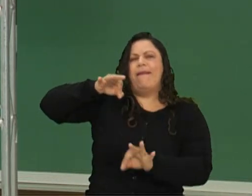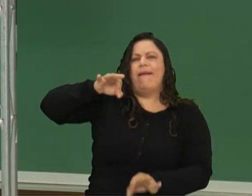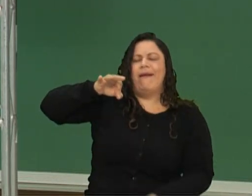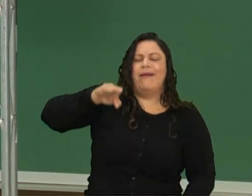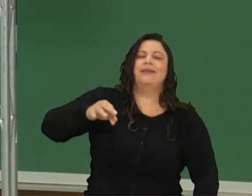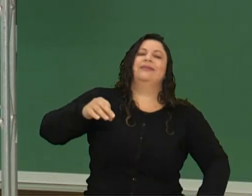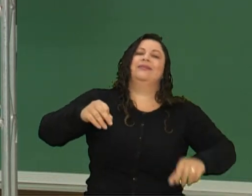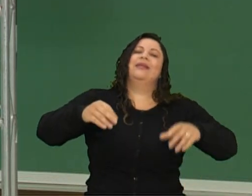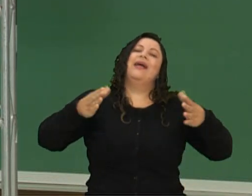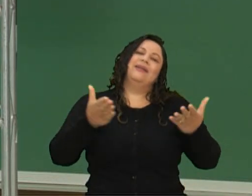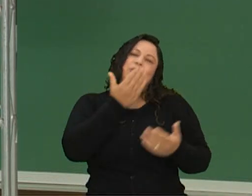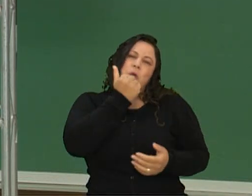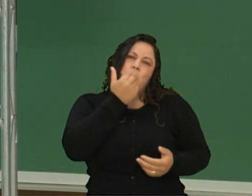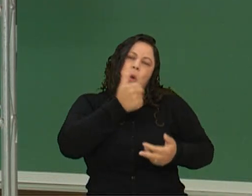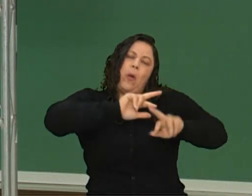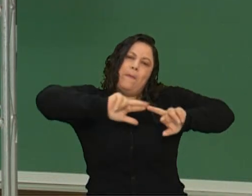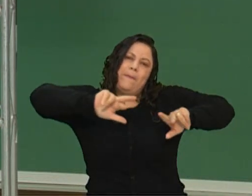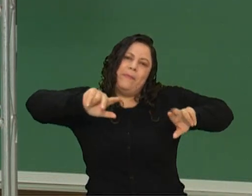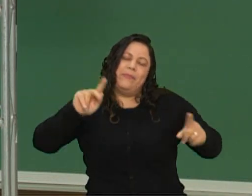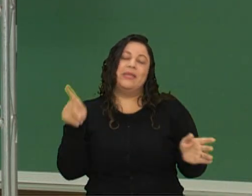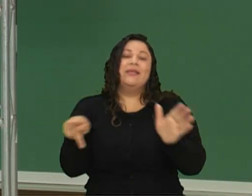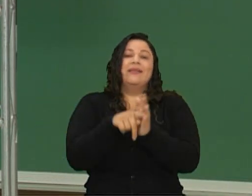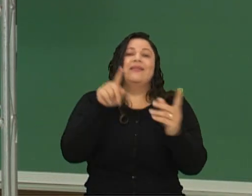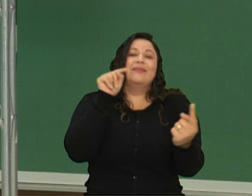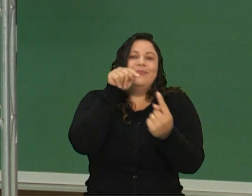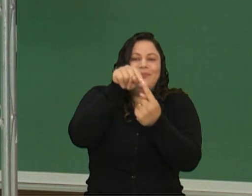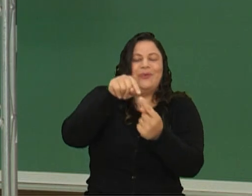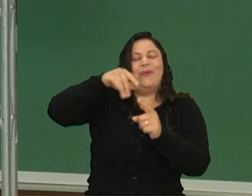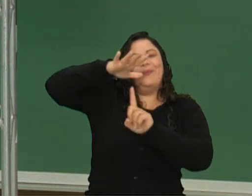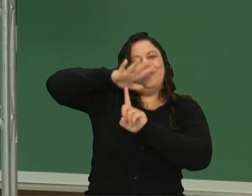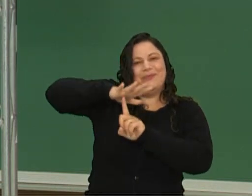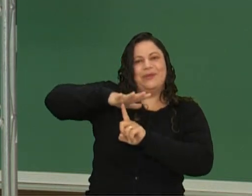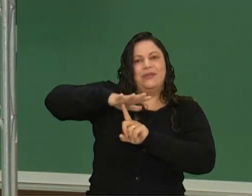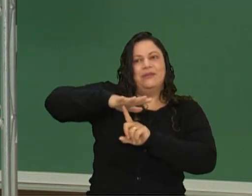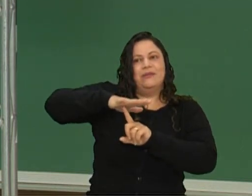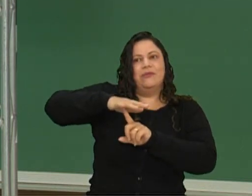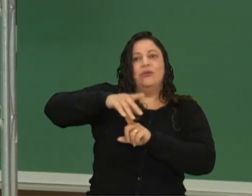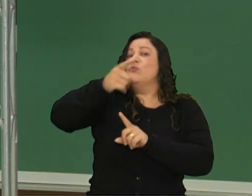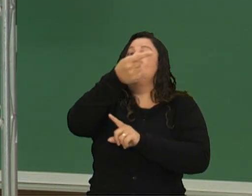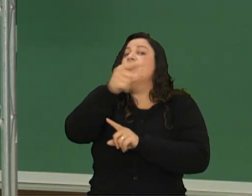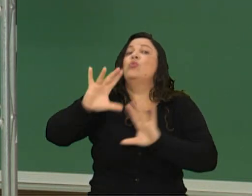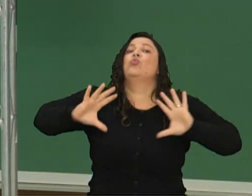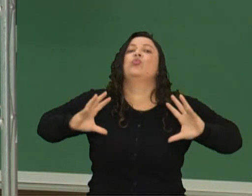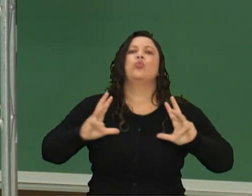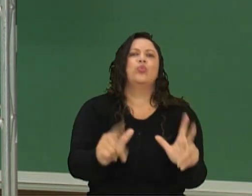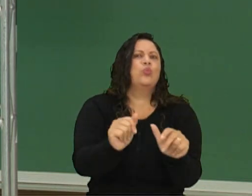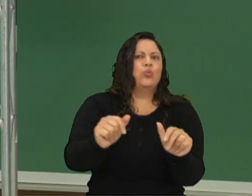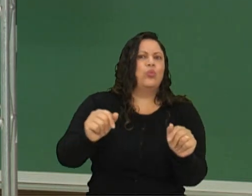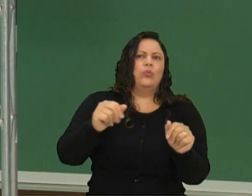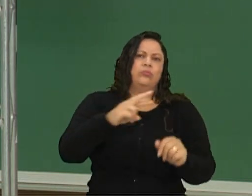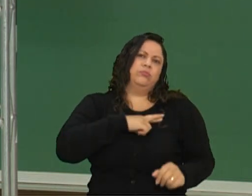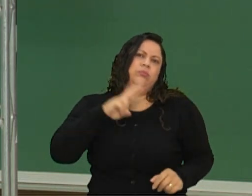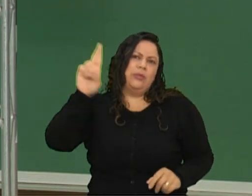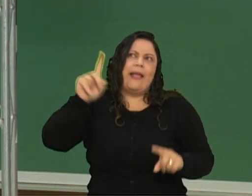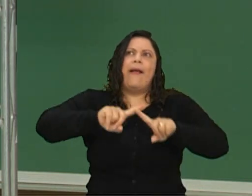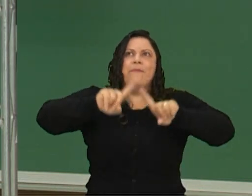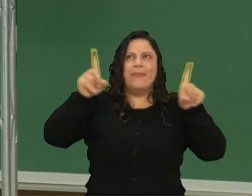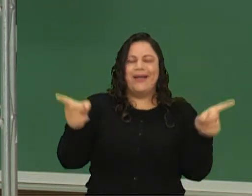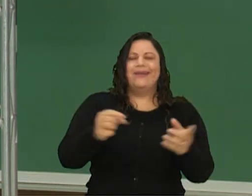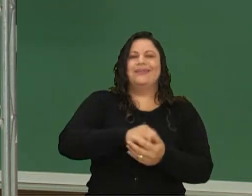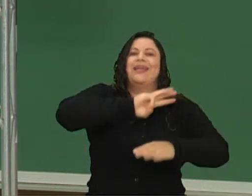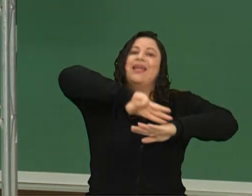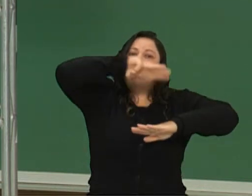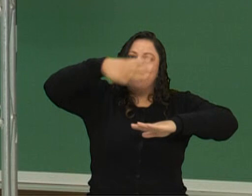do Paraná. Nem todos têm um aspecto religioso, mas temos ali em Morretes o